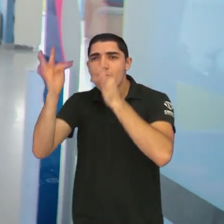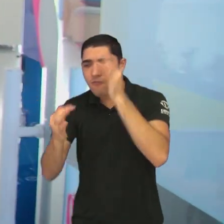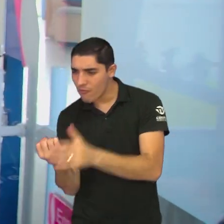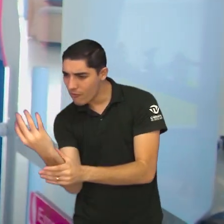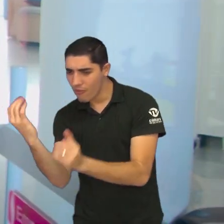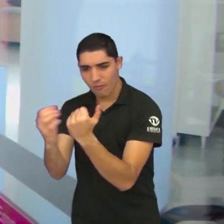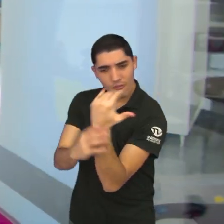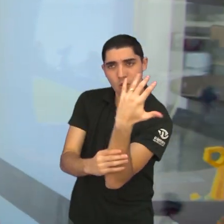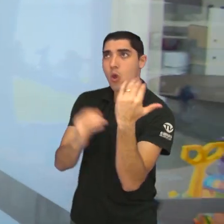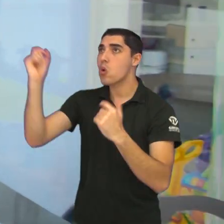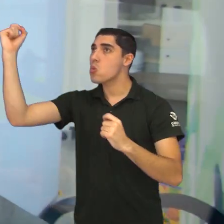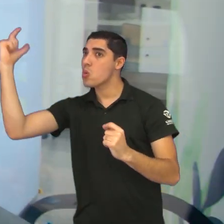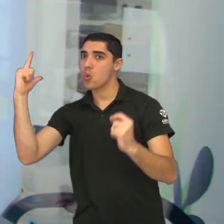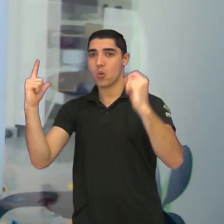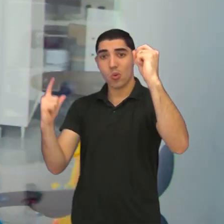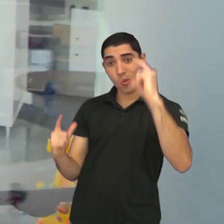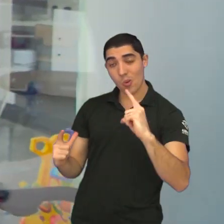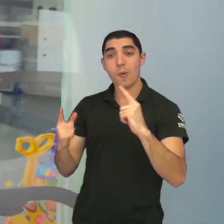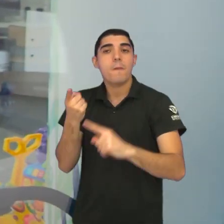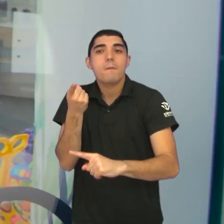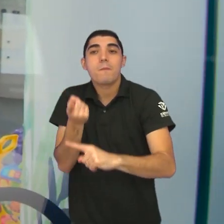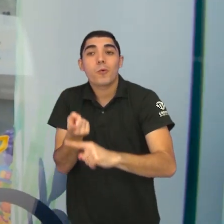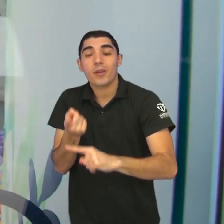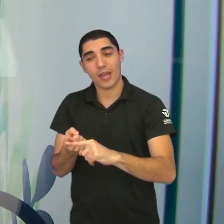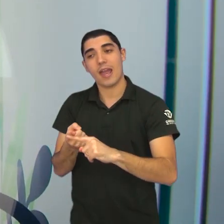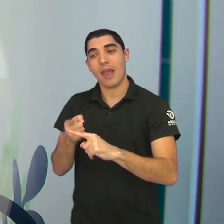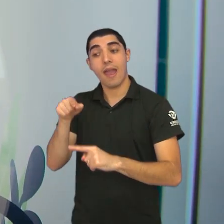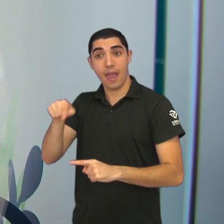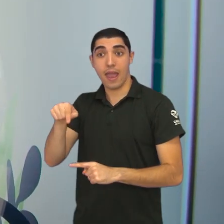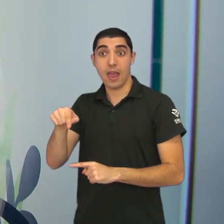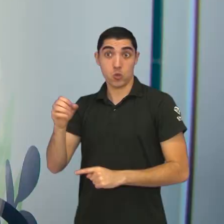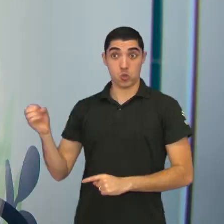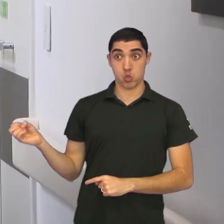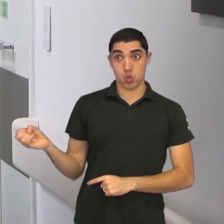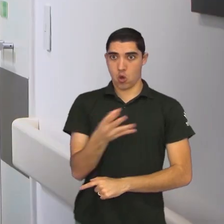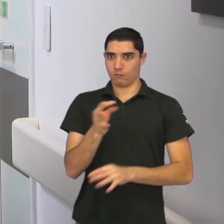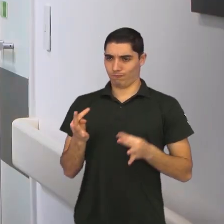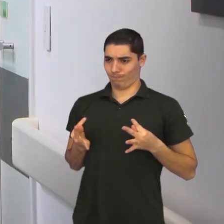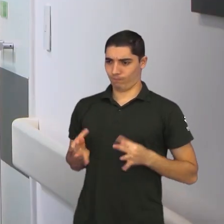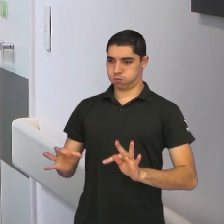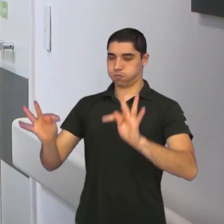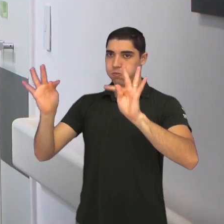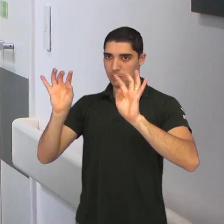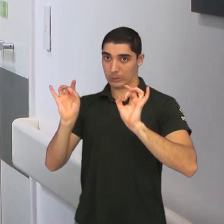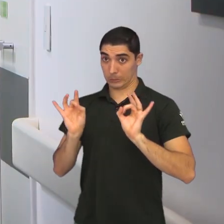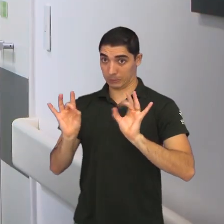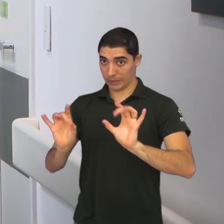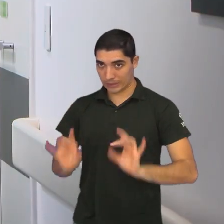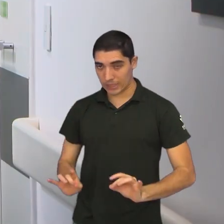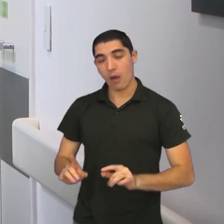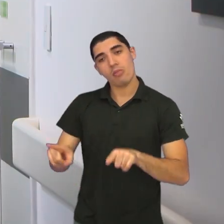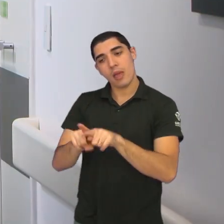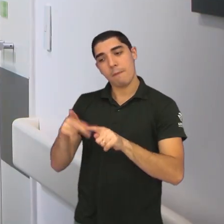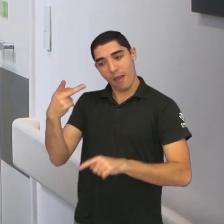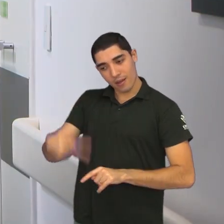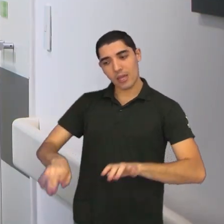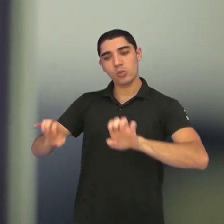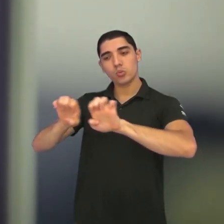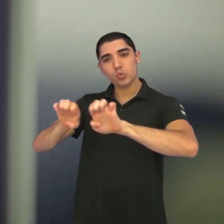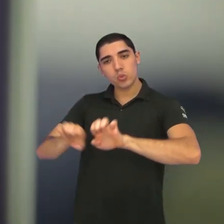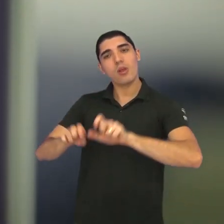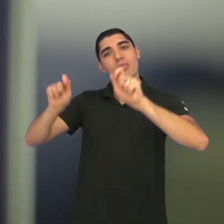luz, né? É um conceito realmente bastante moderno e de última geração para que a gente tenha uma